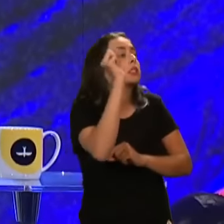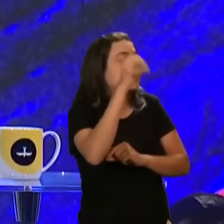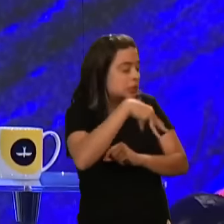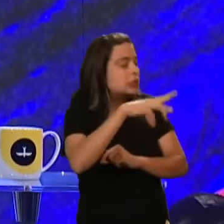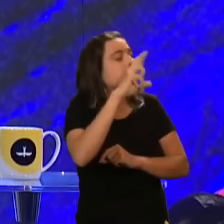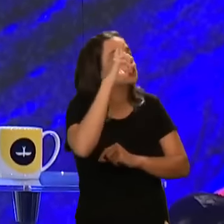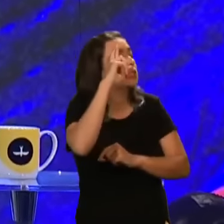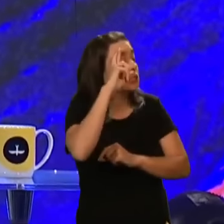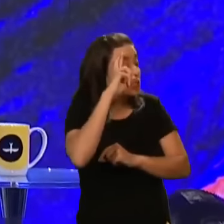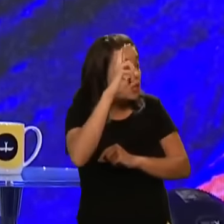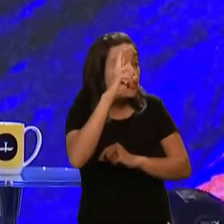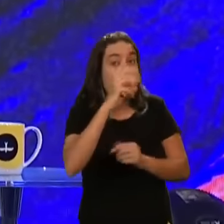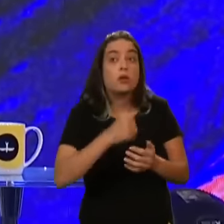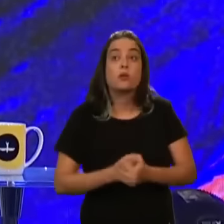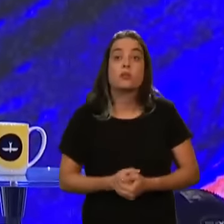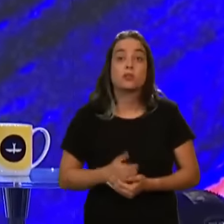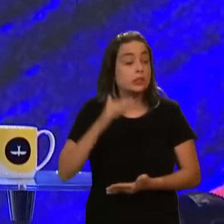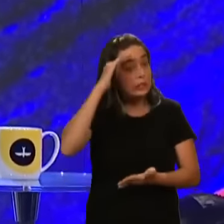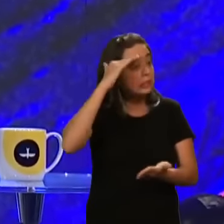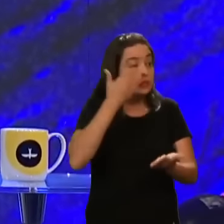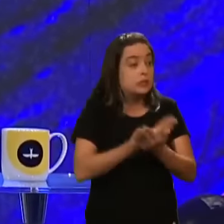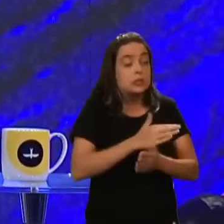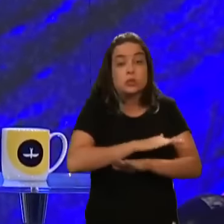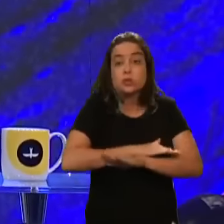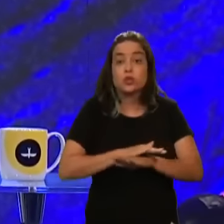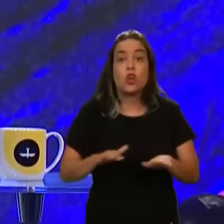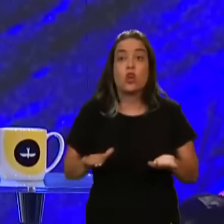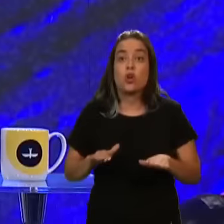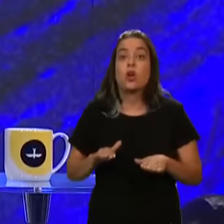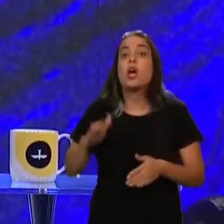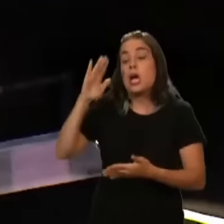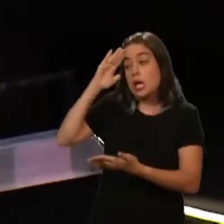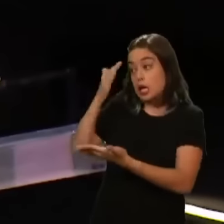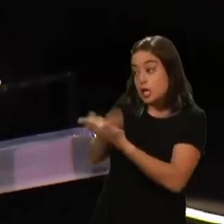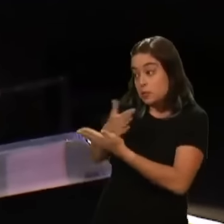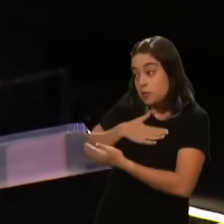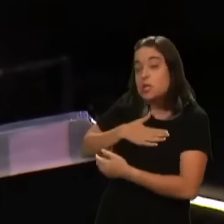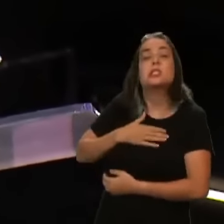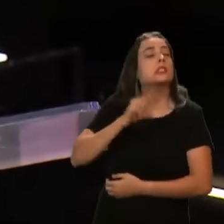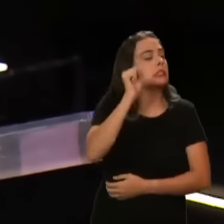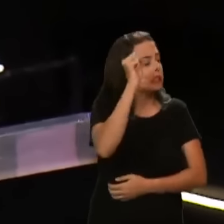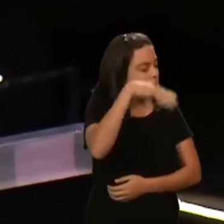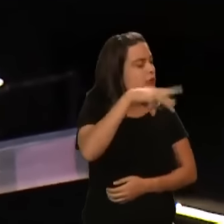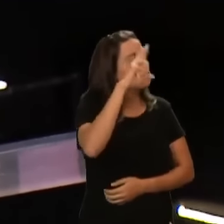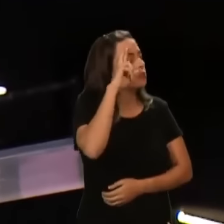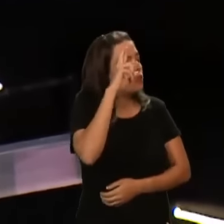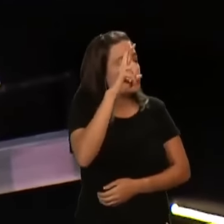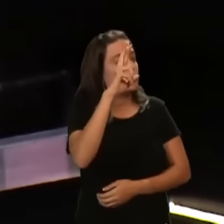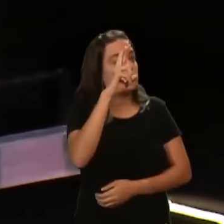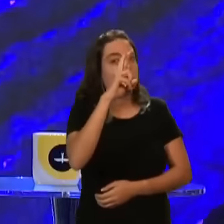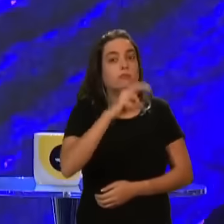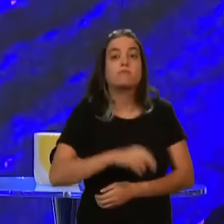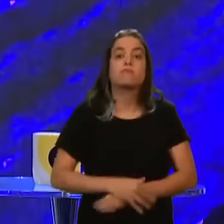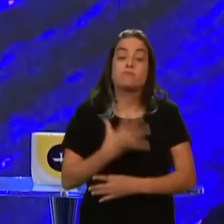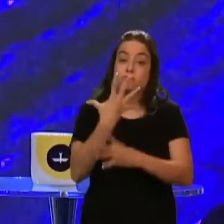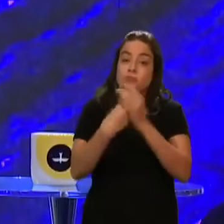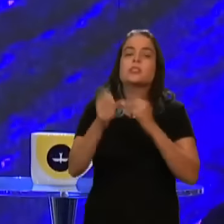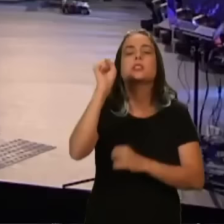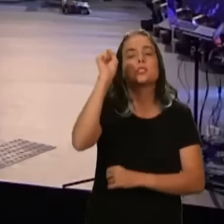Senhor. Vocês creem que eu sou? Sim, Senhor. Você acredita que eu? Sim, Senhor. Fala comigo: sim,